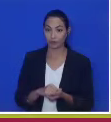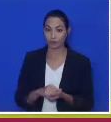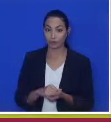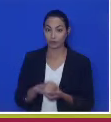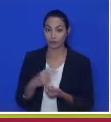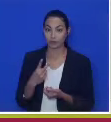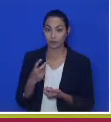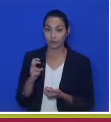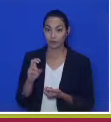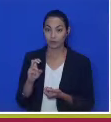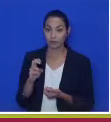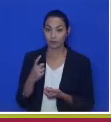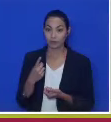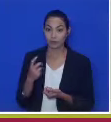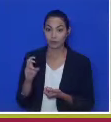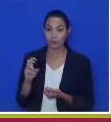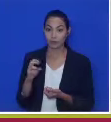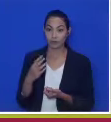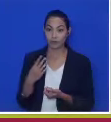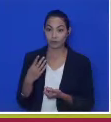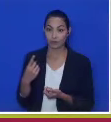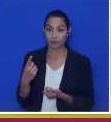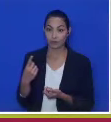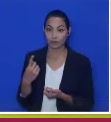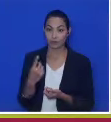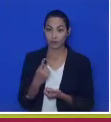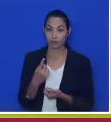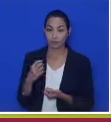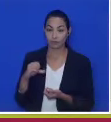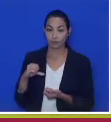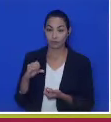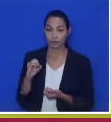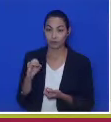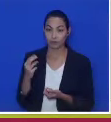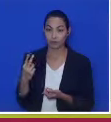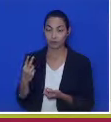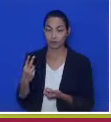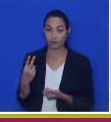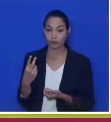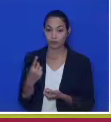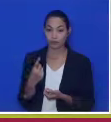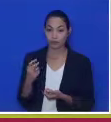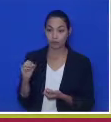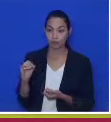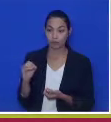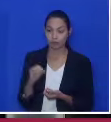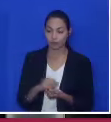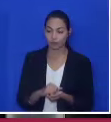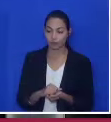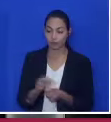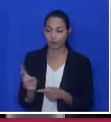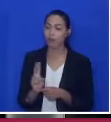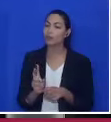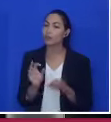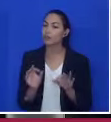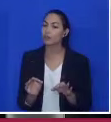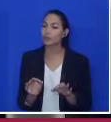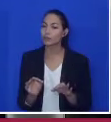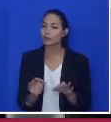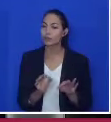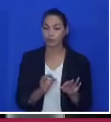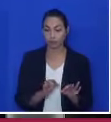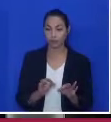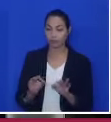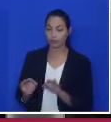foram 25, 15, 41, 19, 02 e 10. As auditoras confirmam?